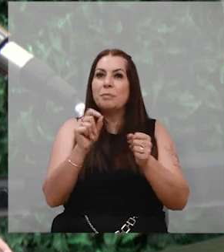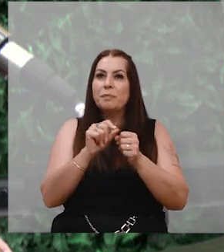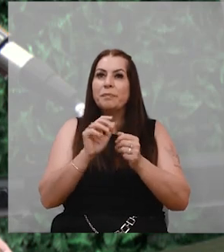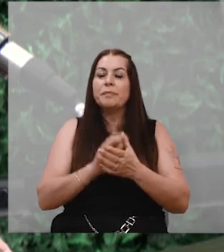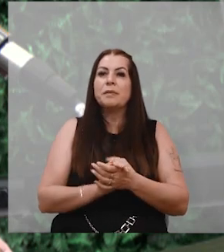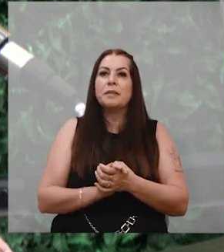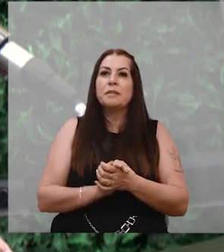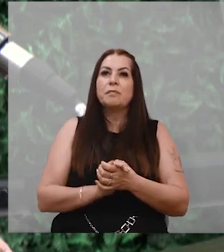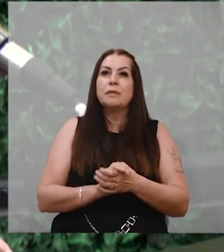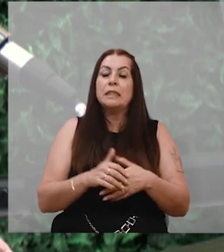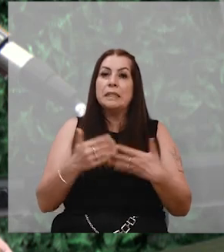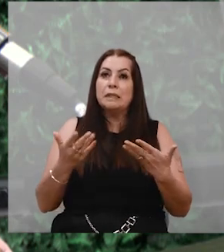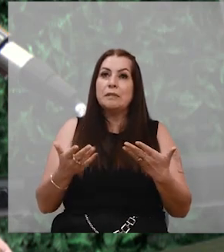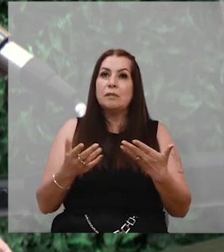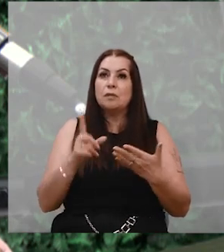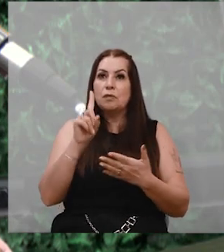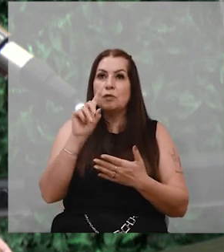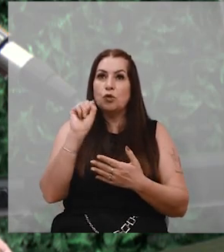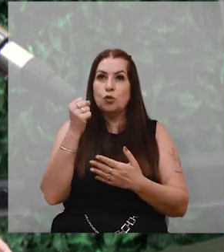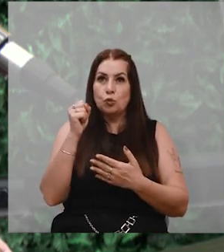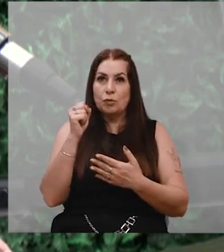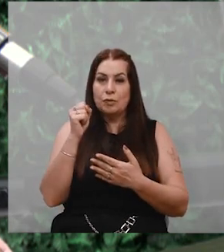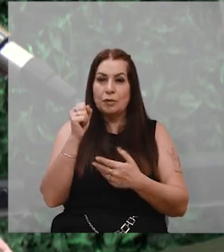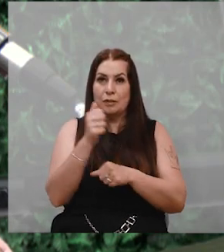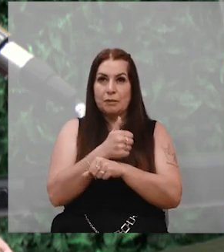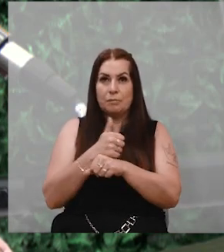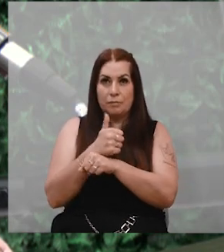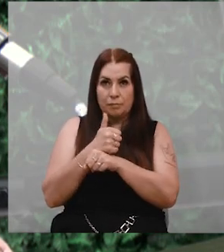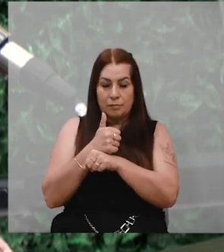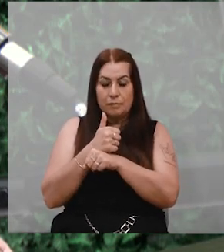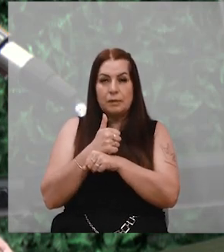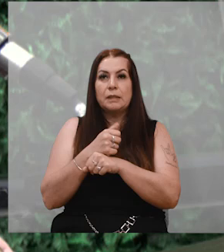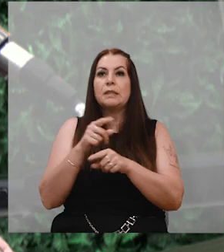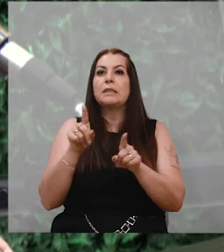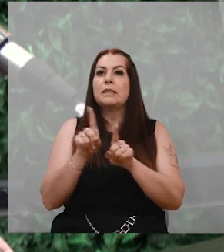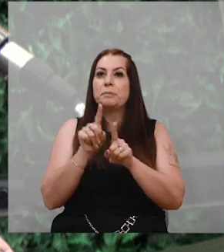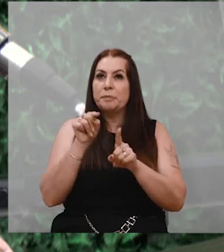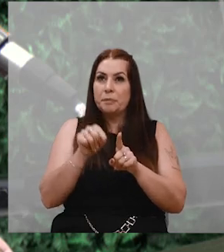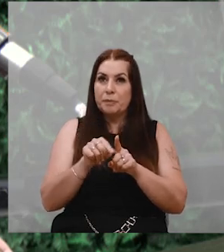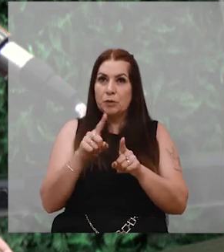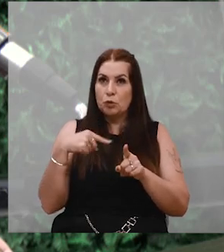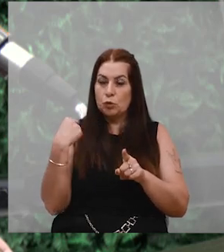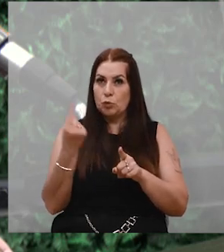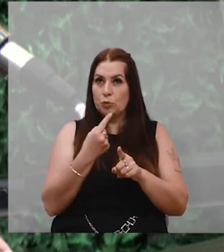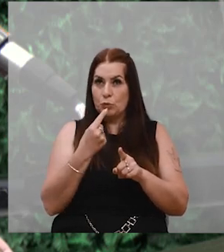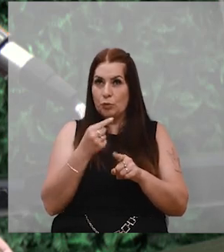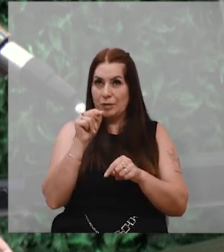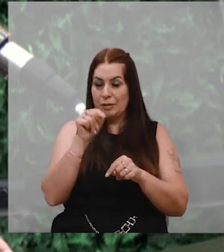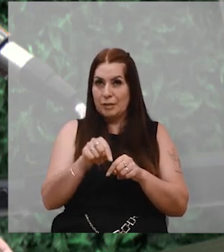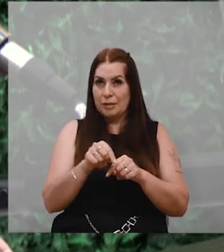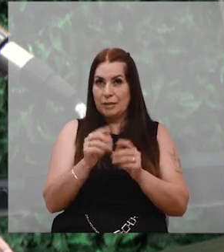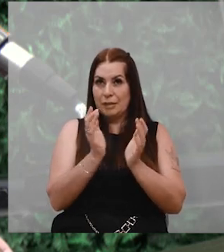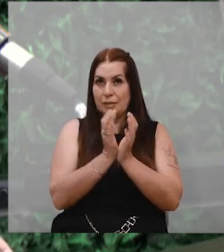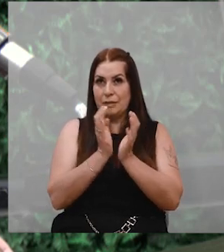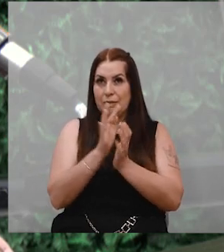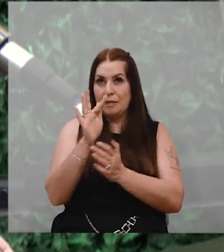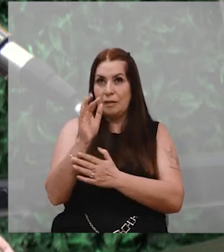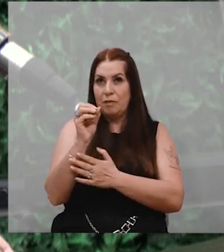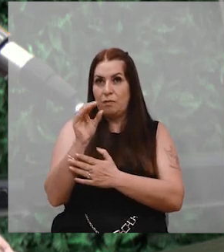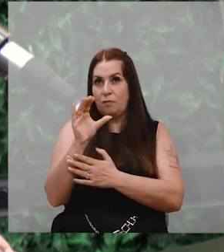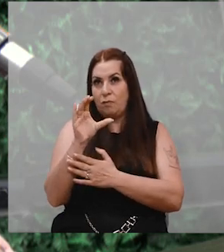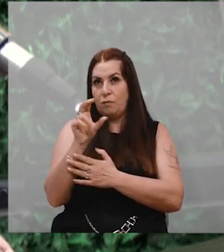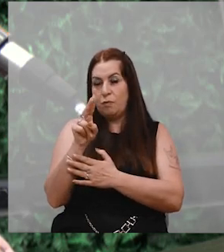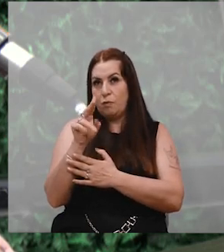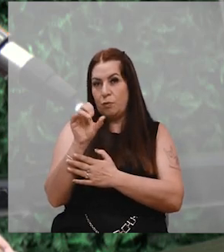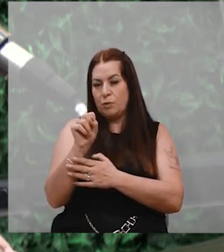poder fazer. E aí, foram 18 profissionais, tanto de nós lá de cima, quanto da equipe da